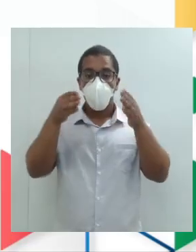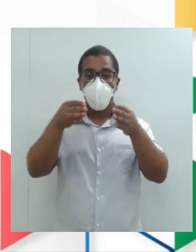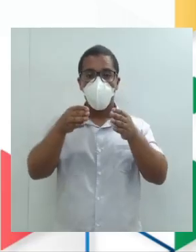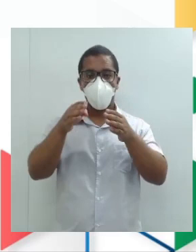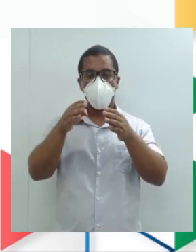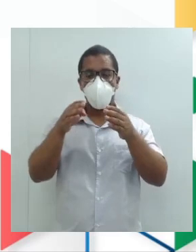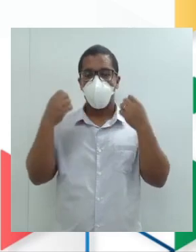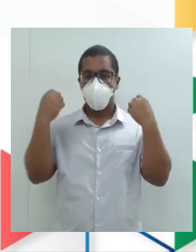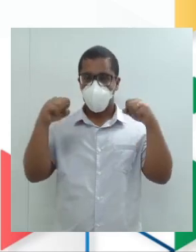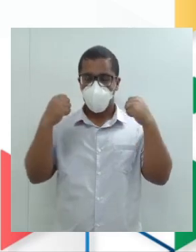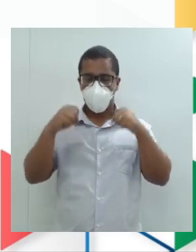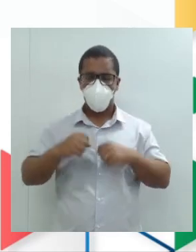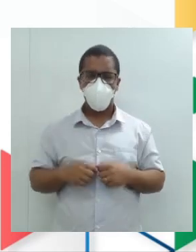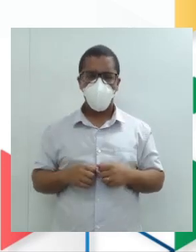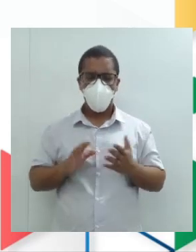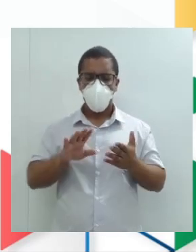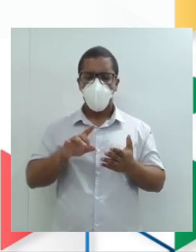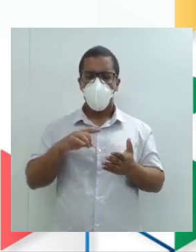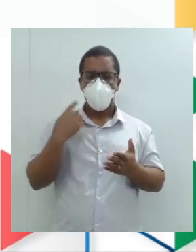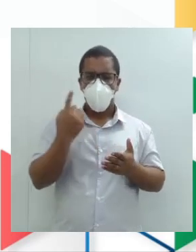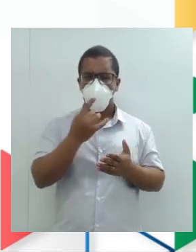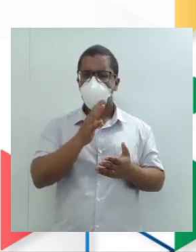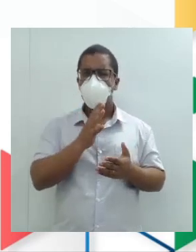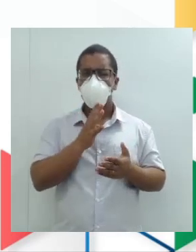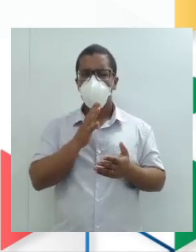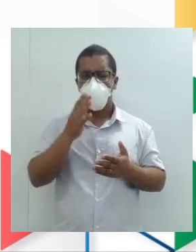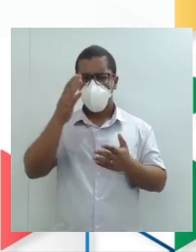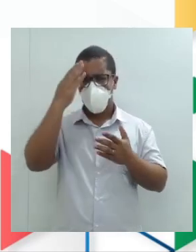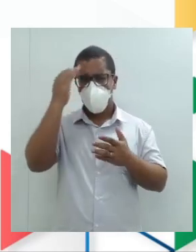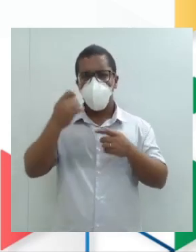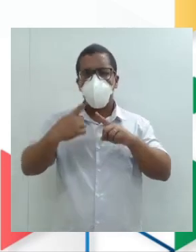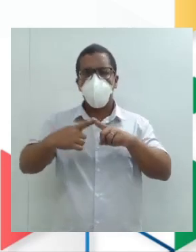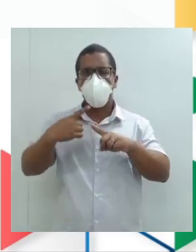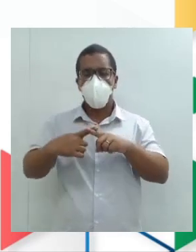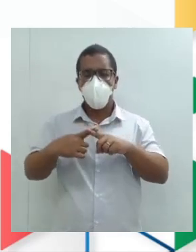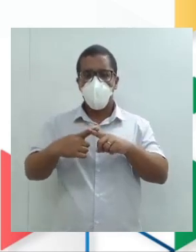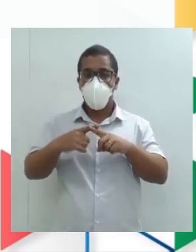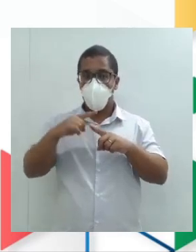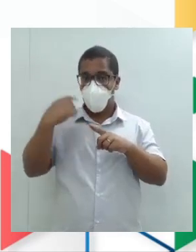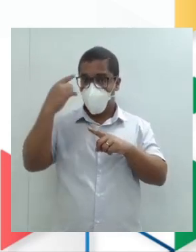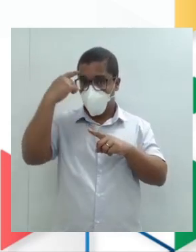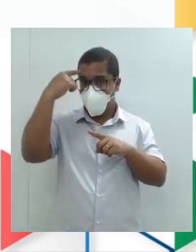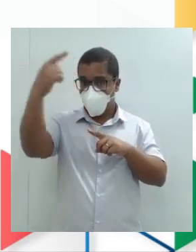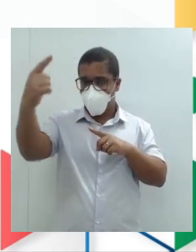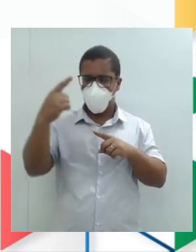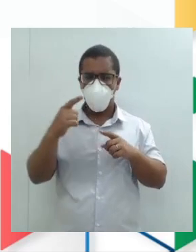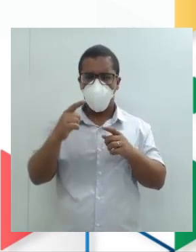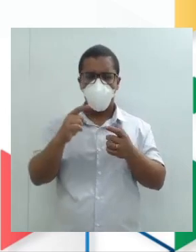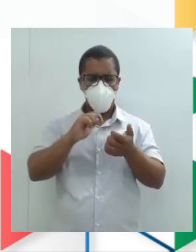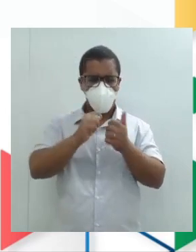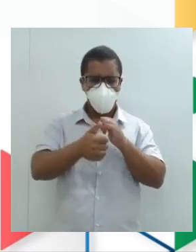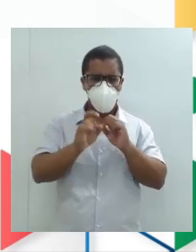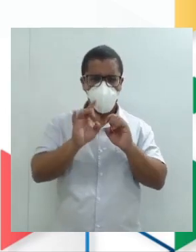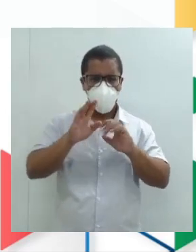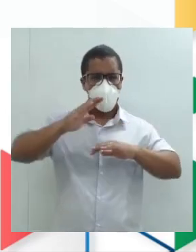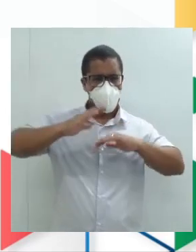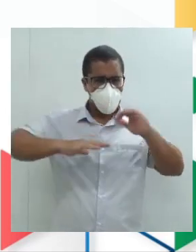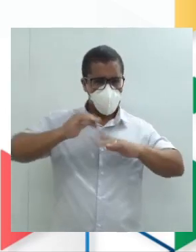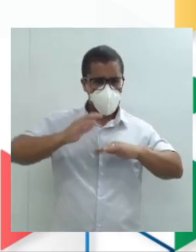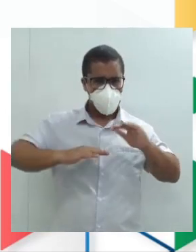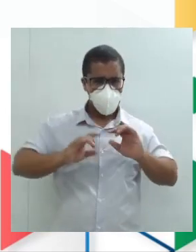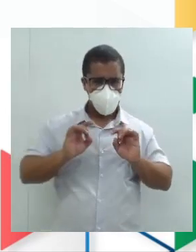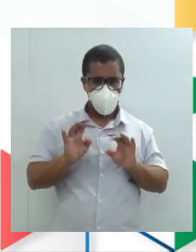Mas para que eu tenho que conhecer isso, professora? Para lembrar que a educação física não só é prática. Lembrar que a educação física também